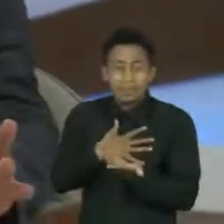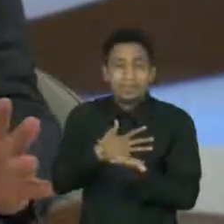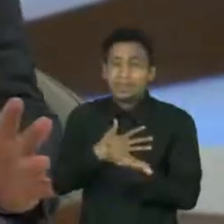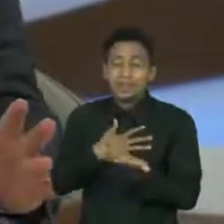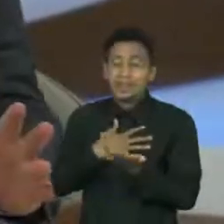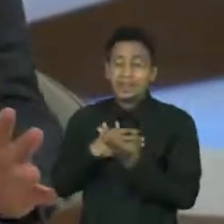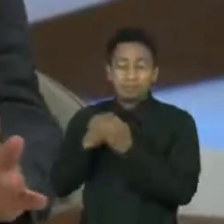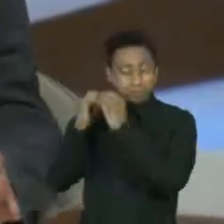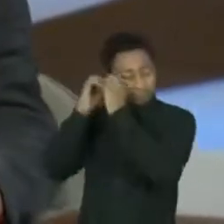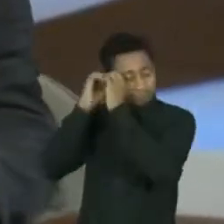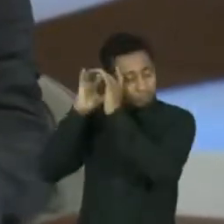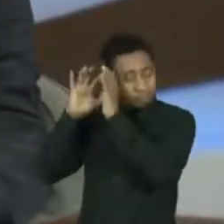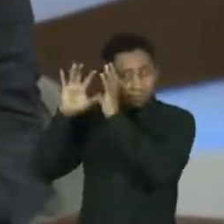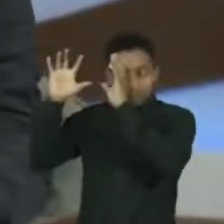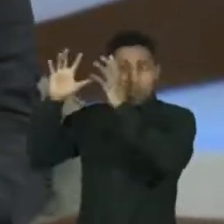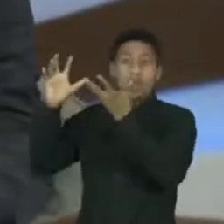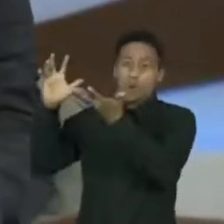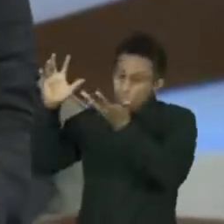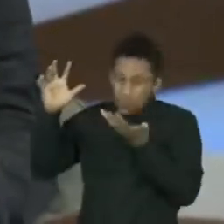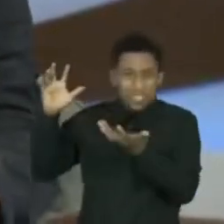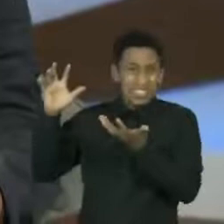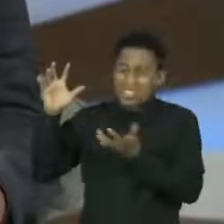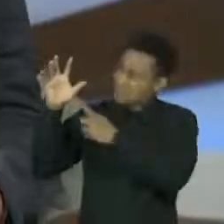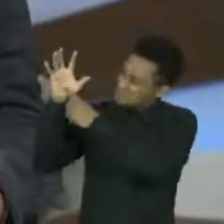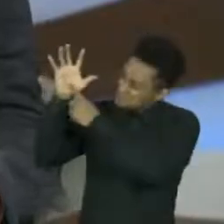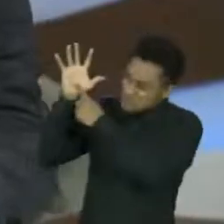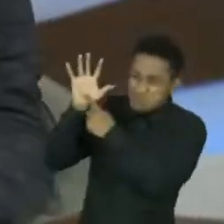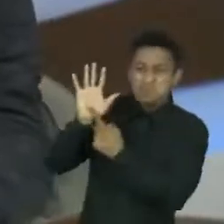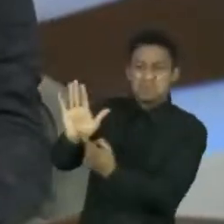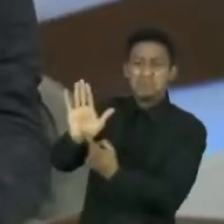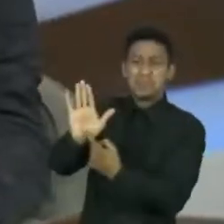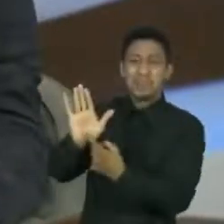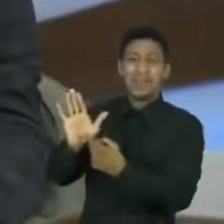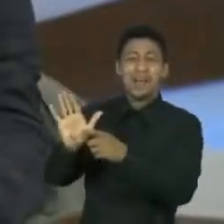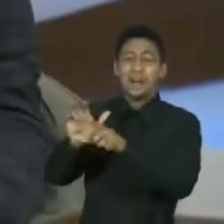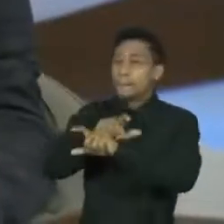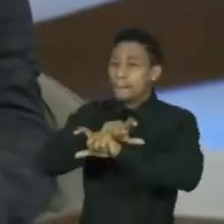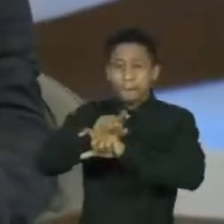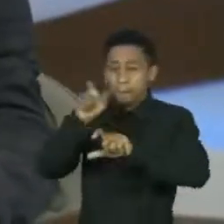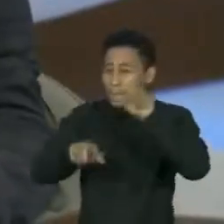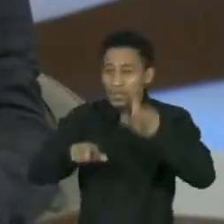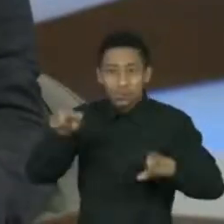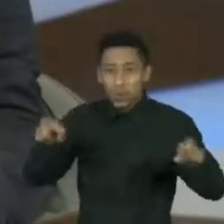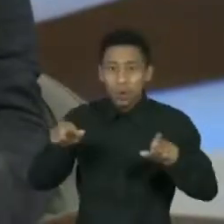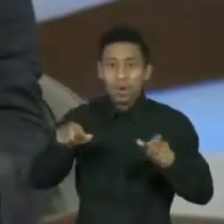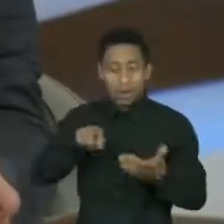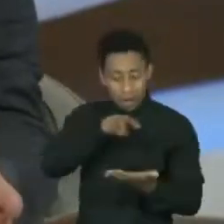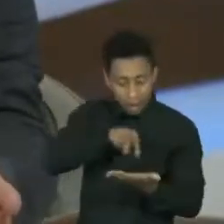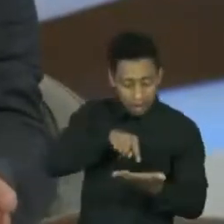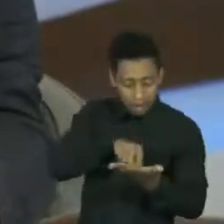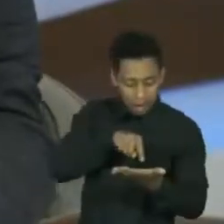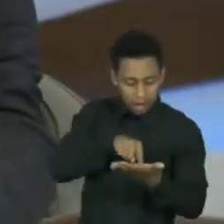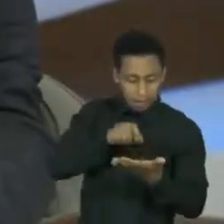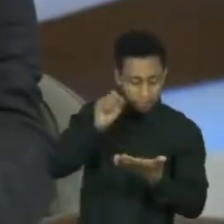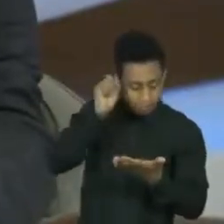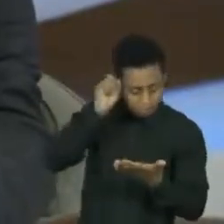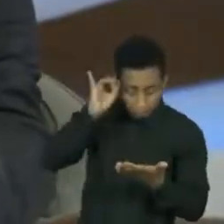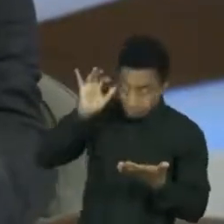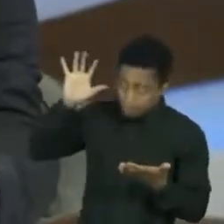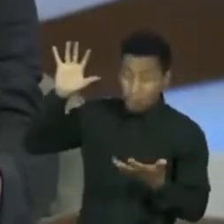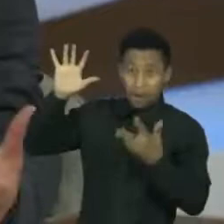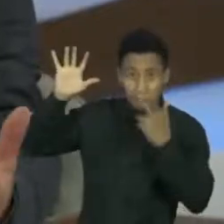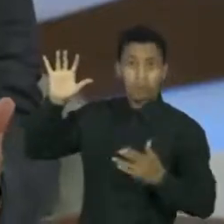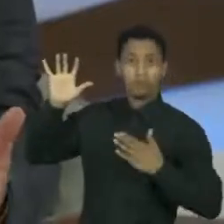revelação para os leitores isso é é tão interessante quando a gente é surpreendido é às vezes